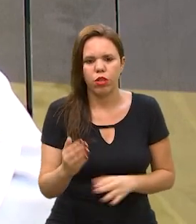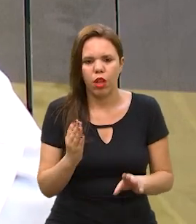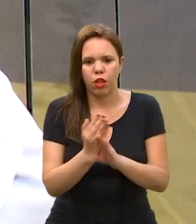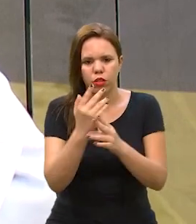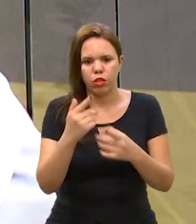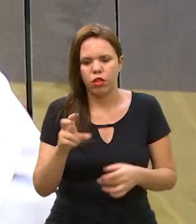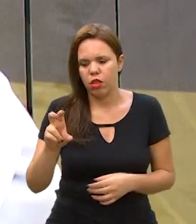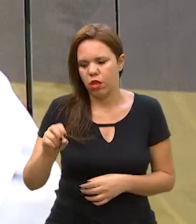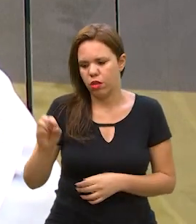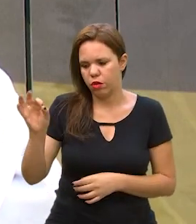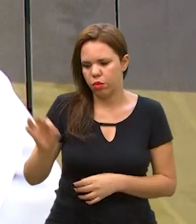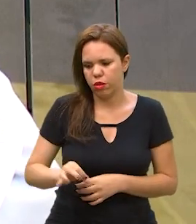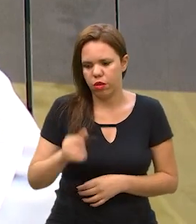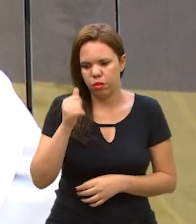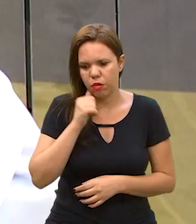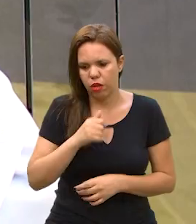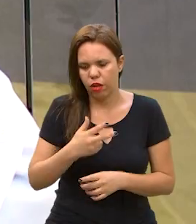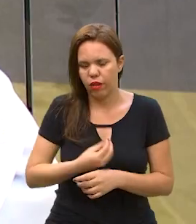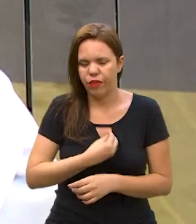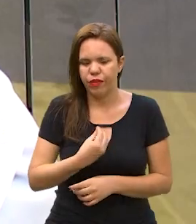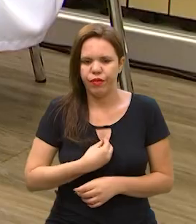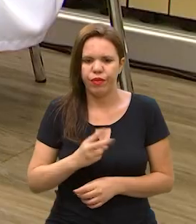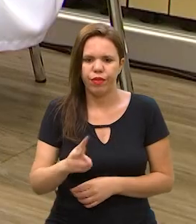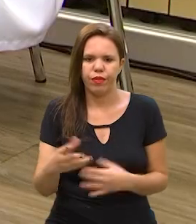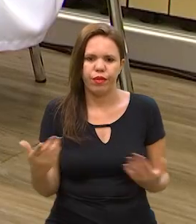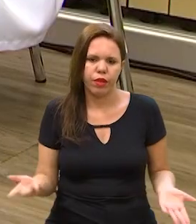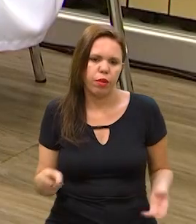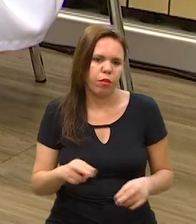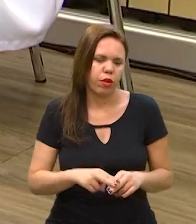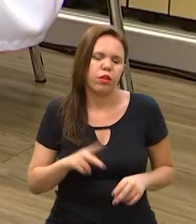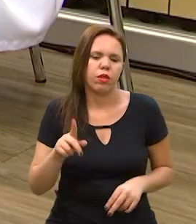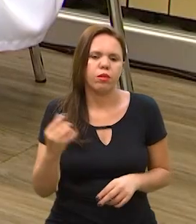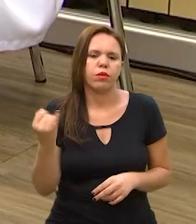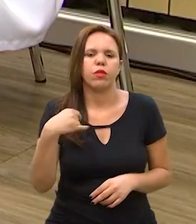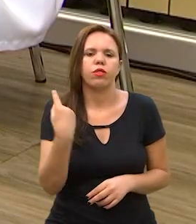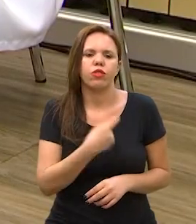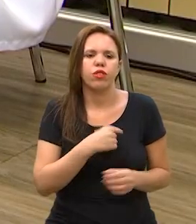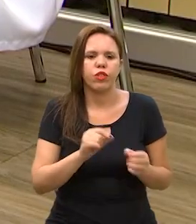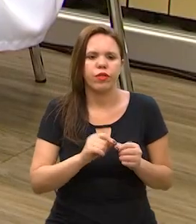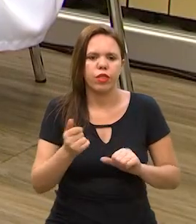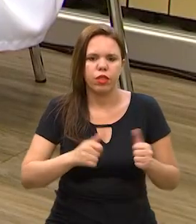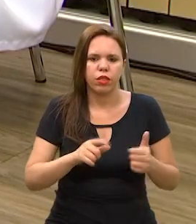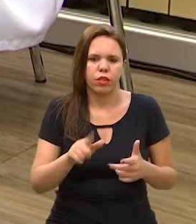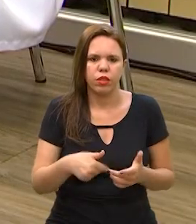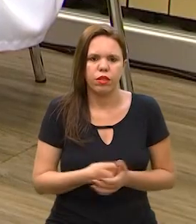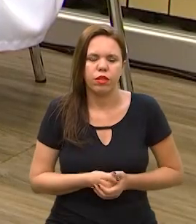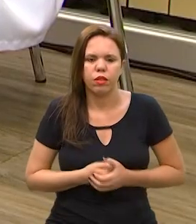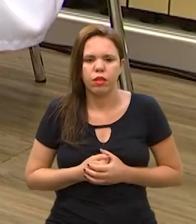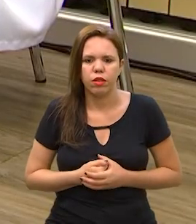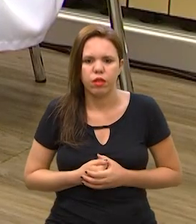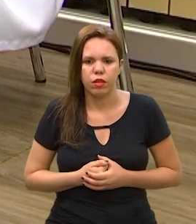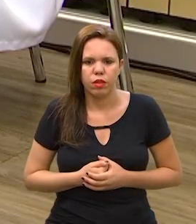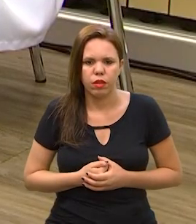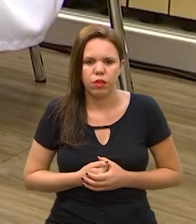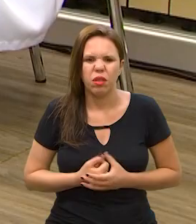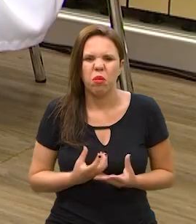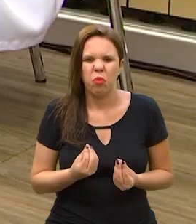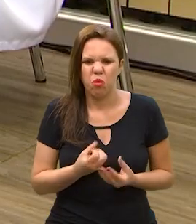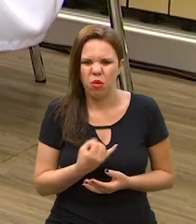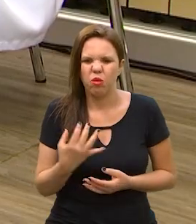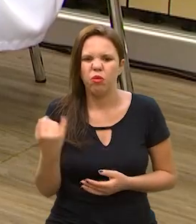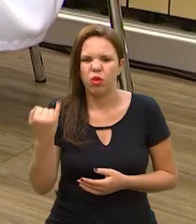apenas 50% das mulheres sobrevivem. Então é por isso que é muito importante a gente fazer a sobrevida. Né? Super,